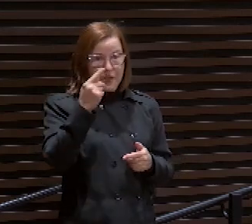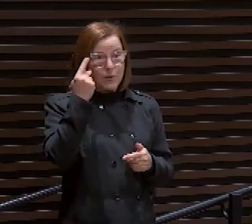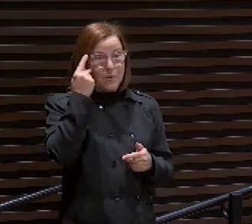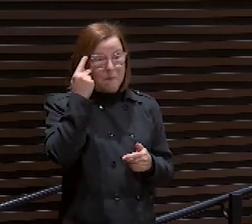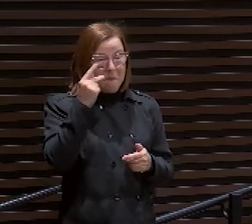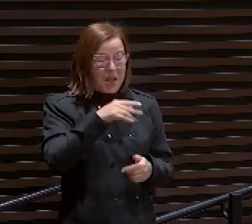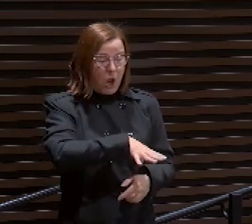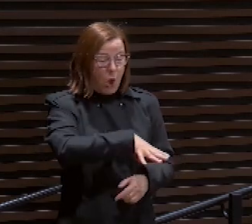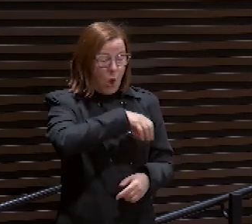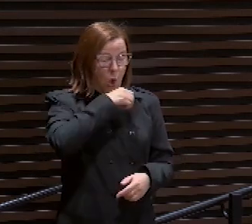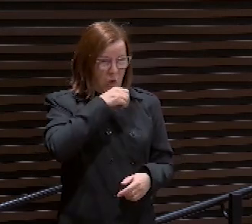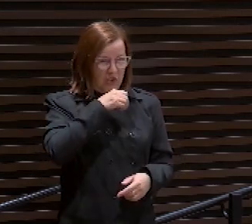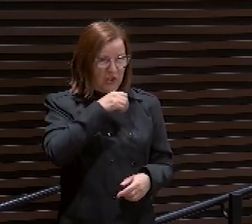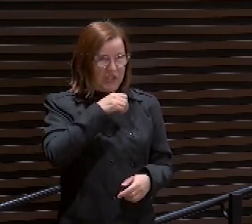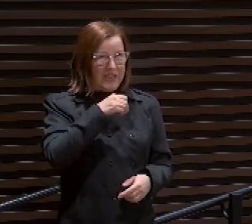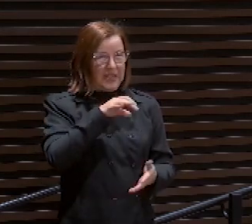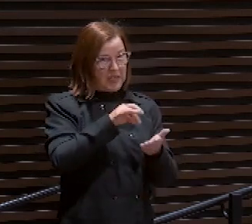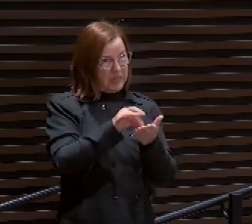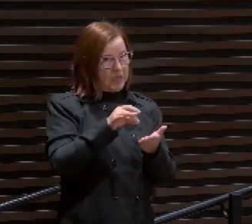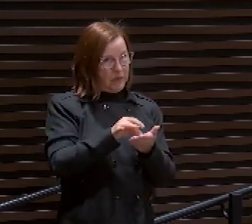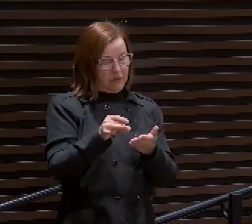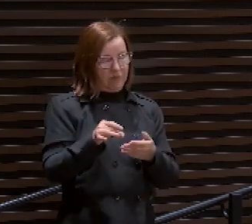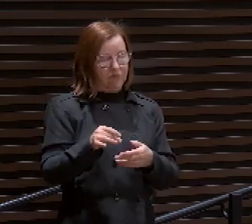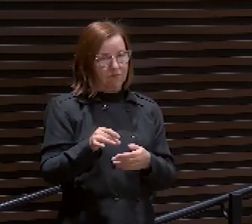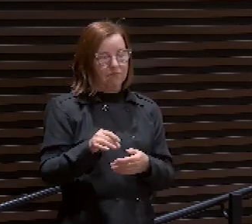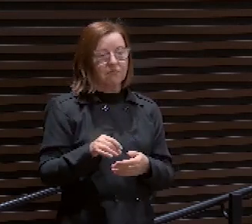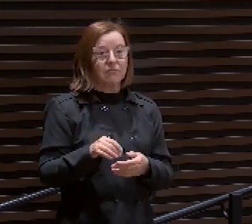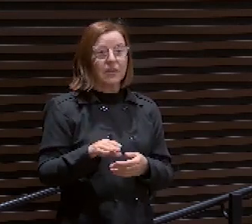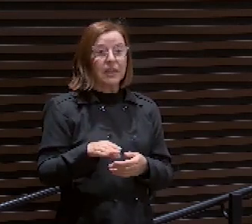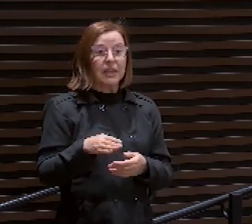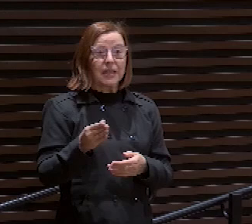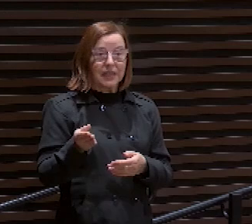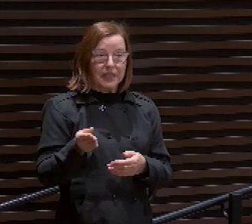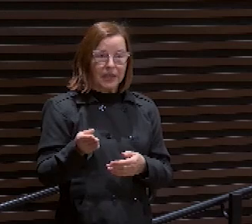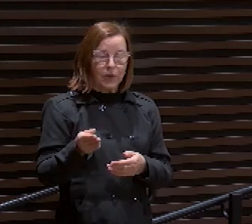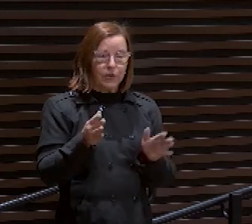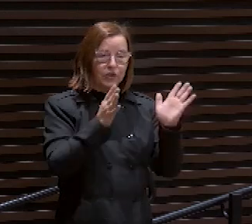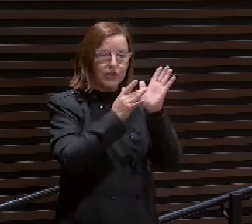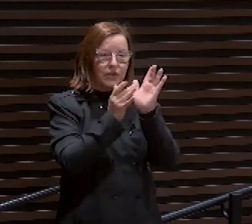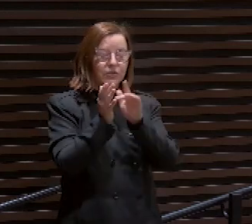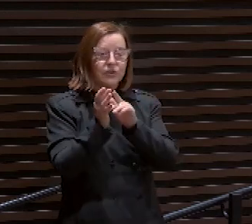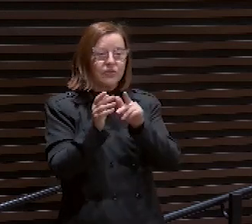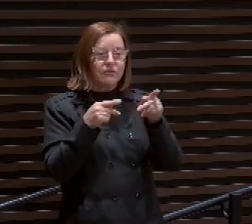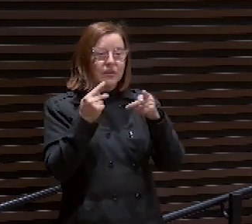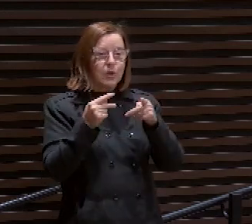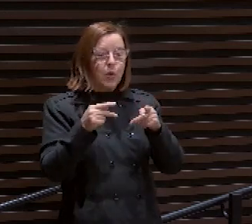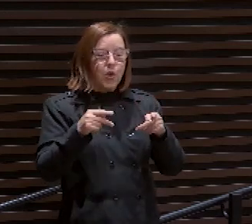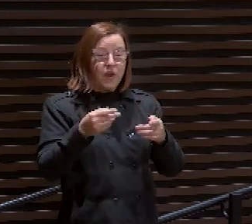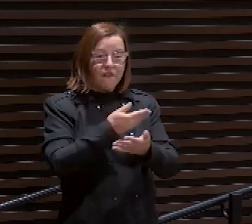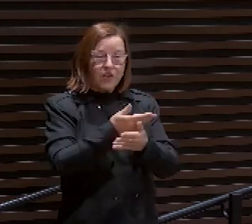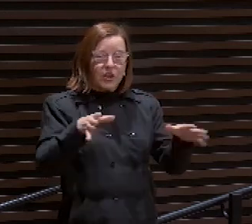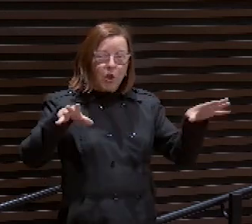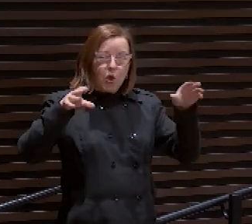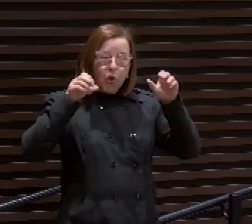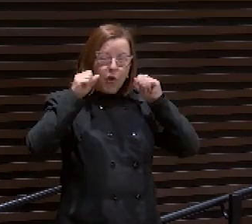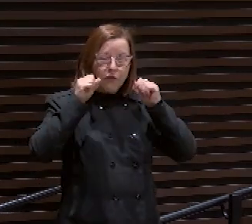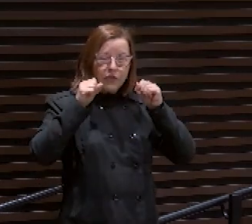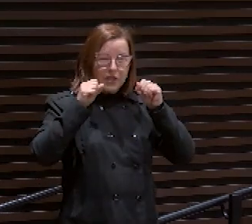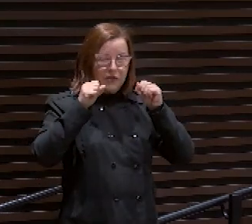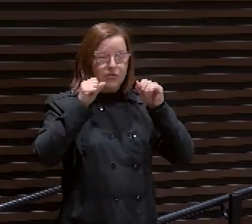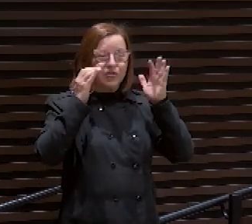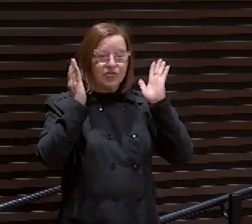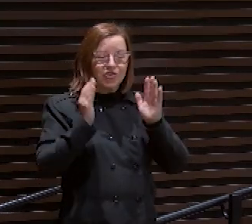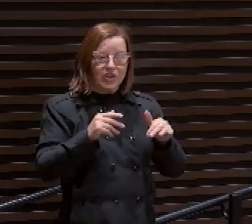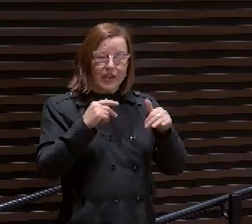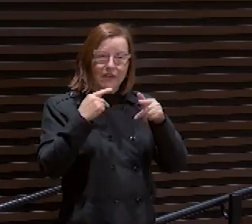Antigo Testamento. Então por que Jesus diz isso? Ouvistes o que foi dito? Porque eles ouviam as tradições